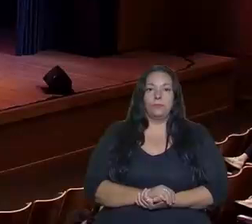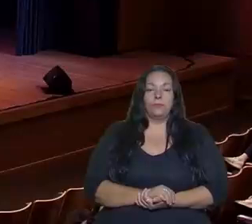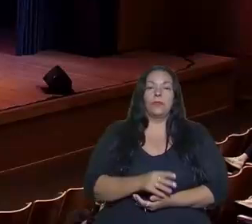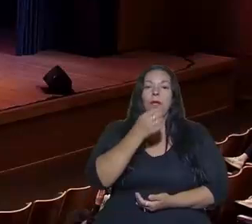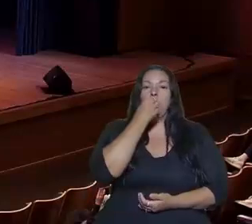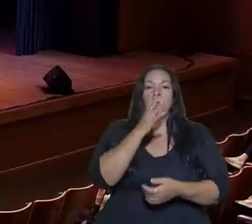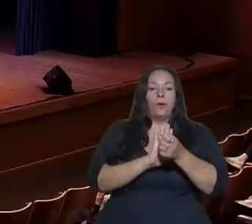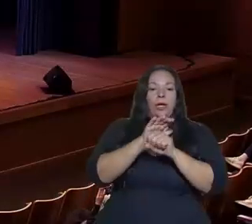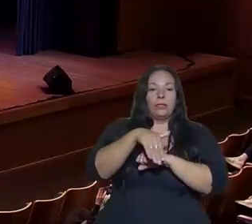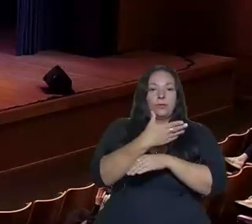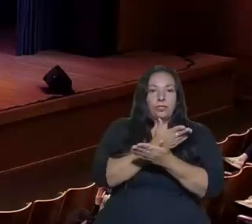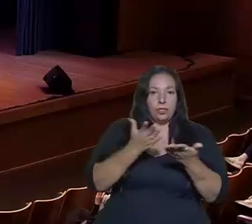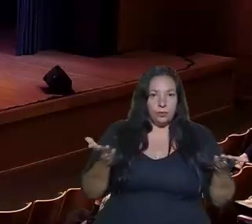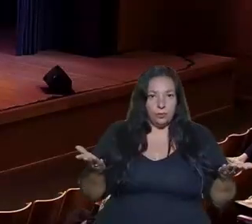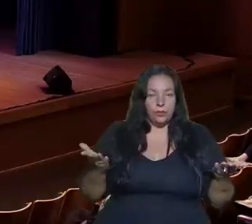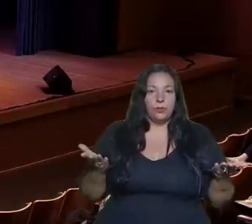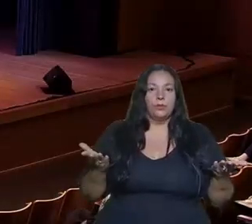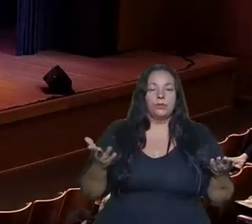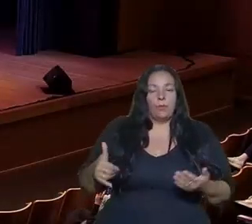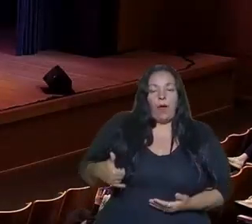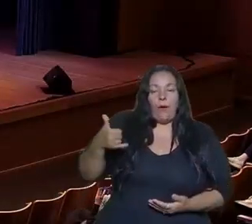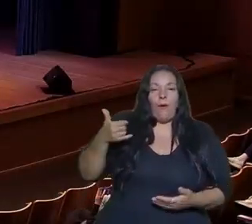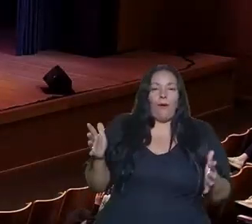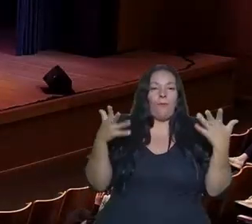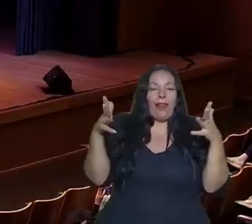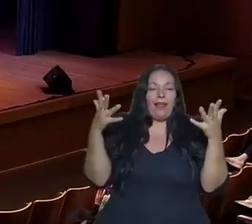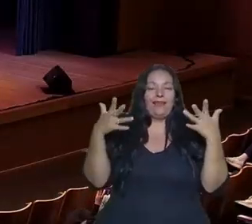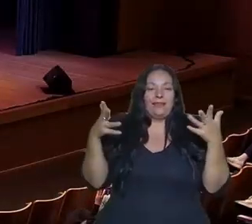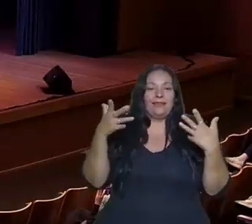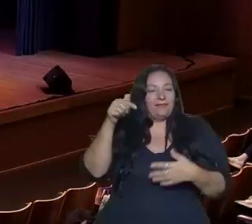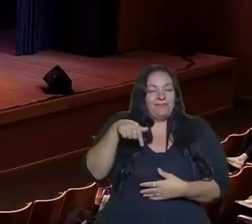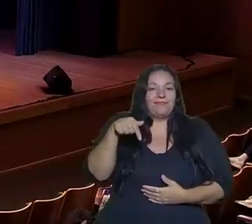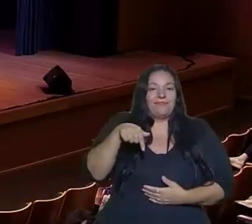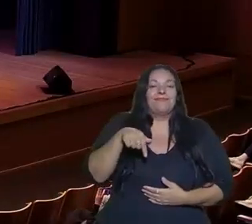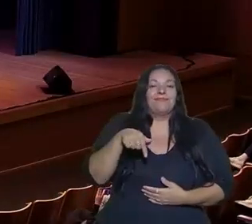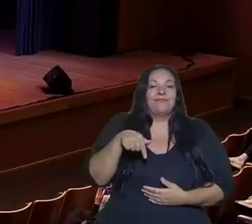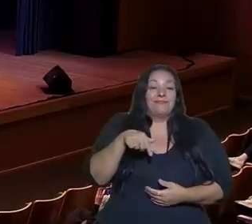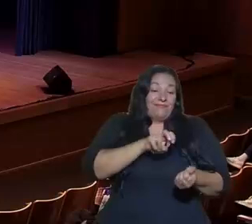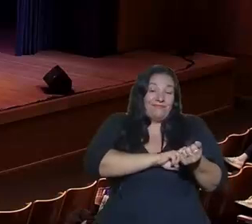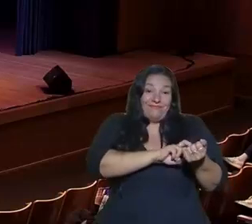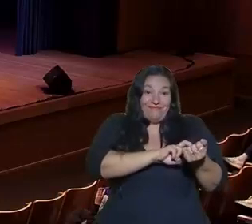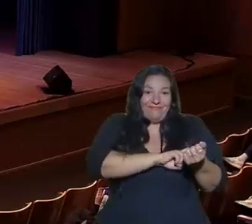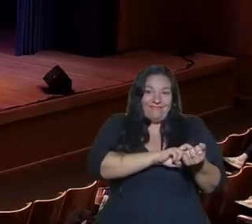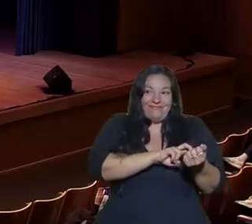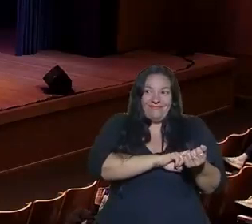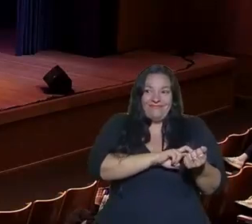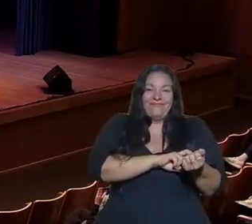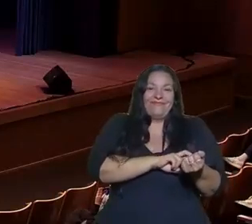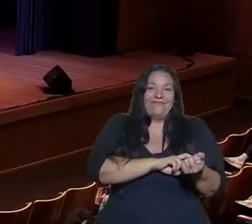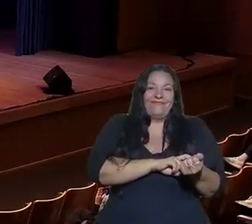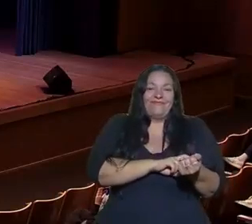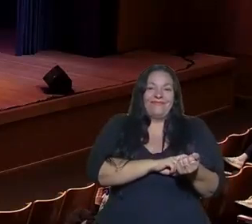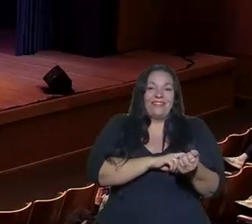Cidinha da Silva, Paulo Scott, Calila das Mercês e Ricardo Prado. A roda de conversa acontece em um auditório com um grande